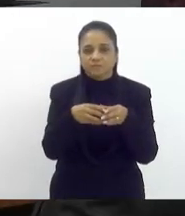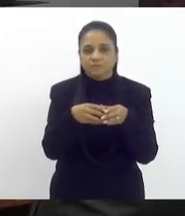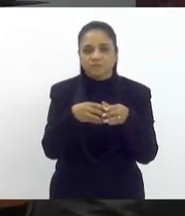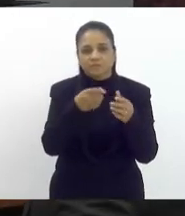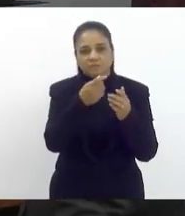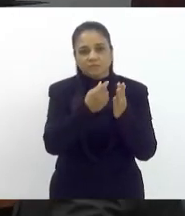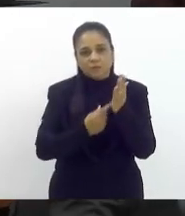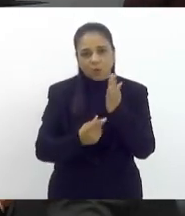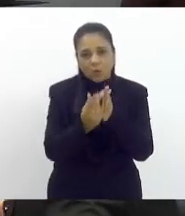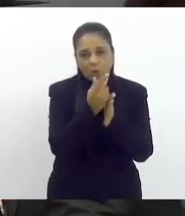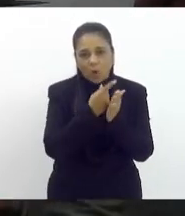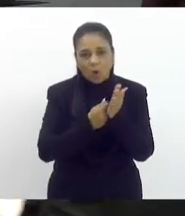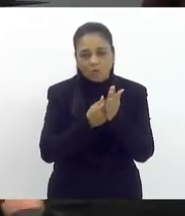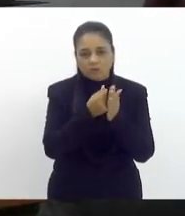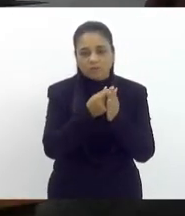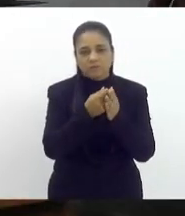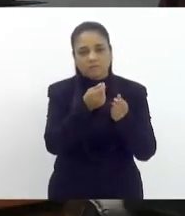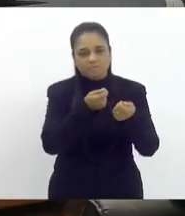orçamento